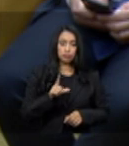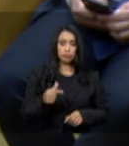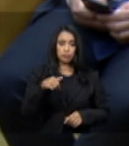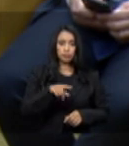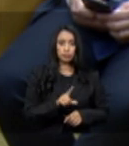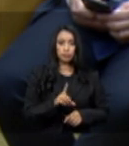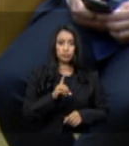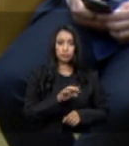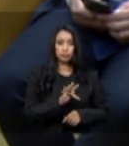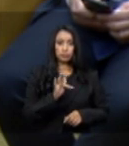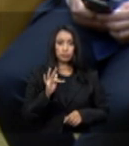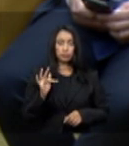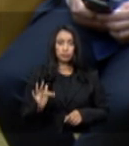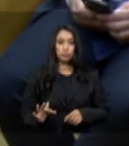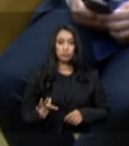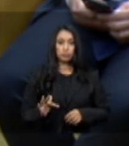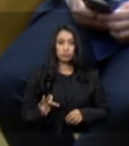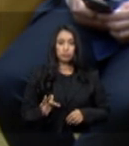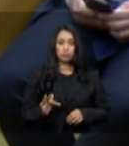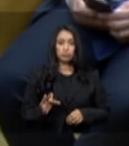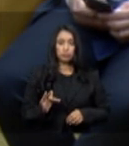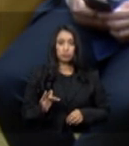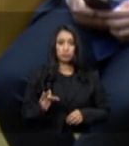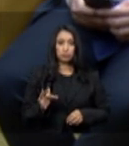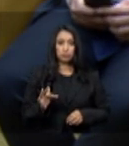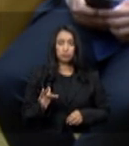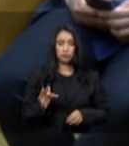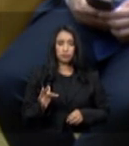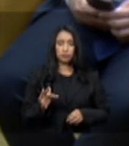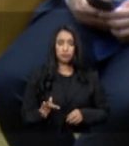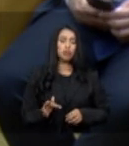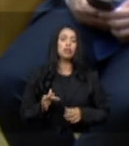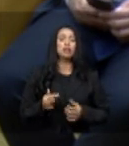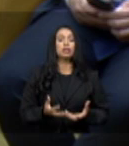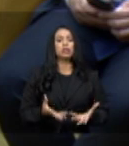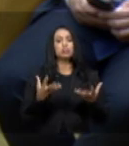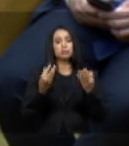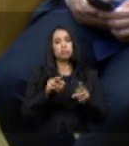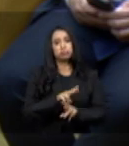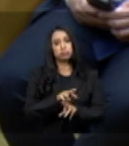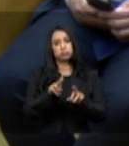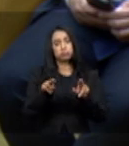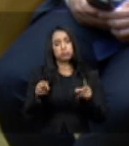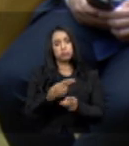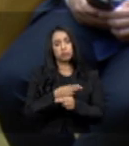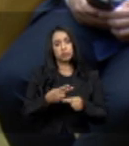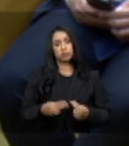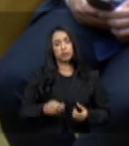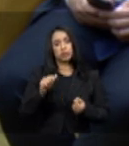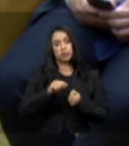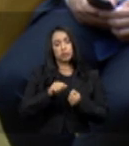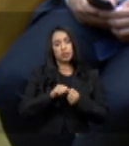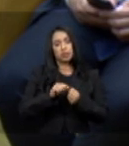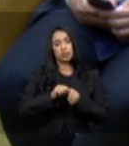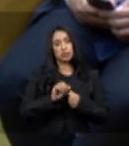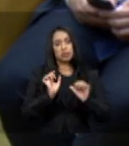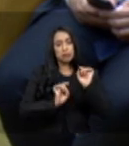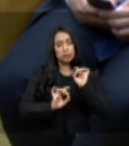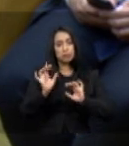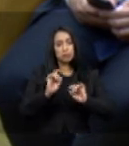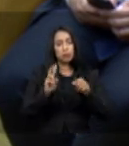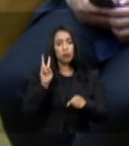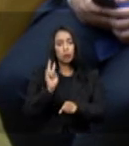df em que vai no antes do qual várias medidas foram adotadas no sentido de instituído esse providências específicas